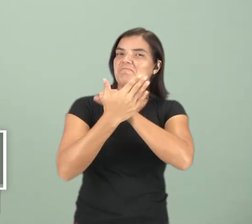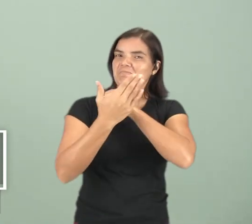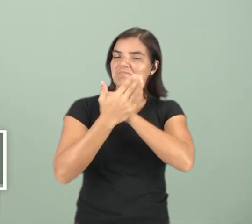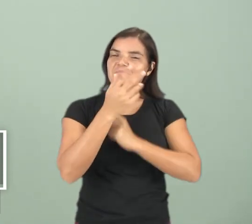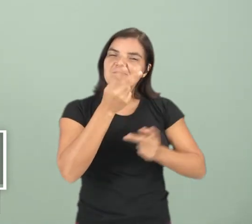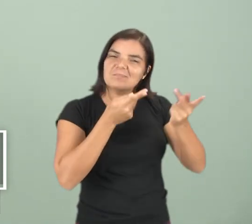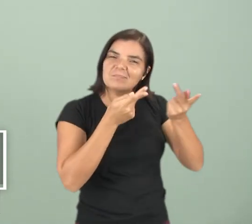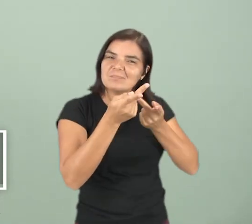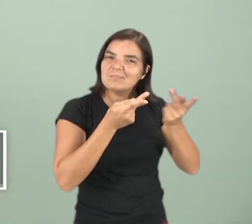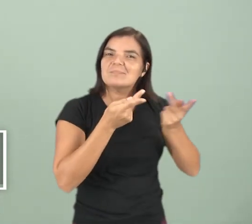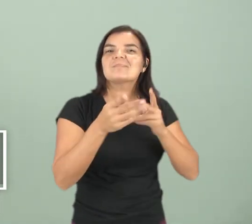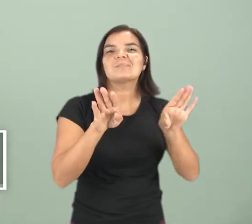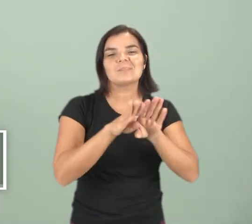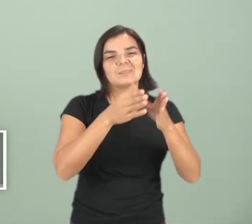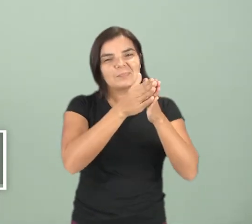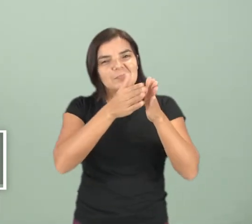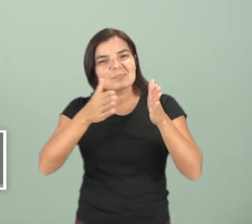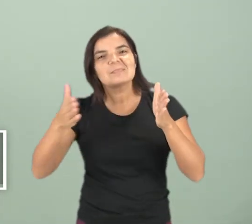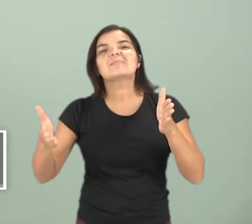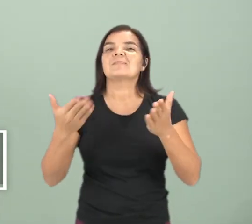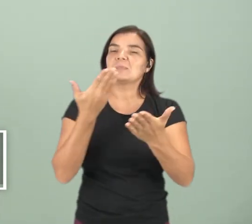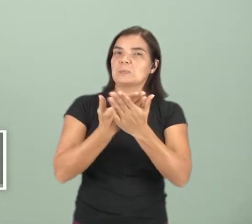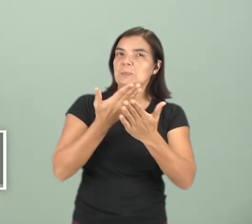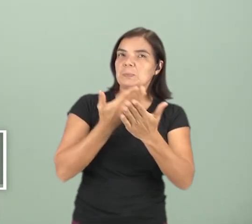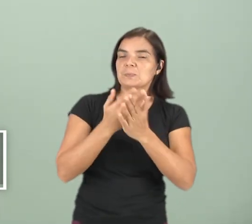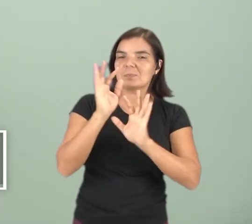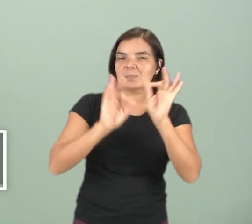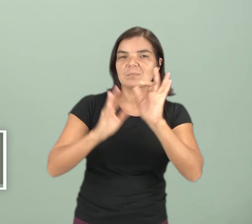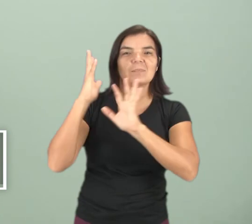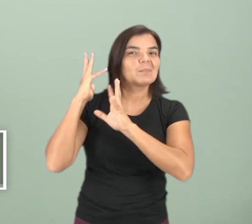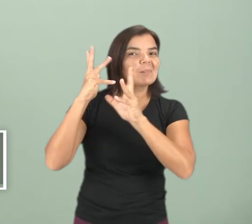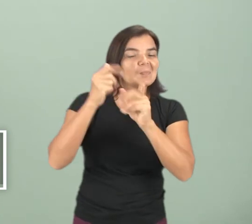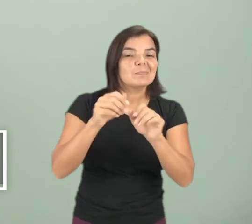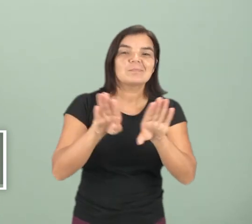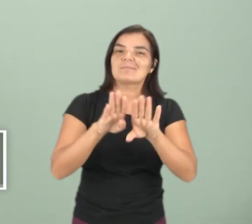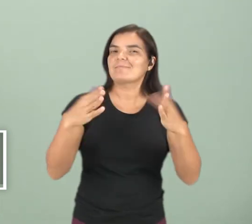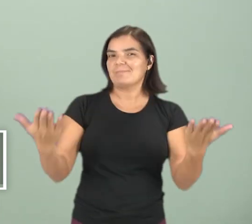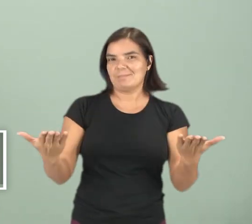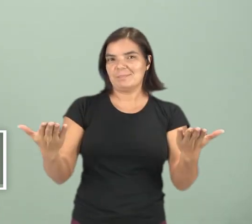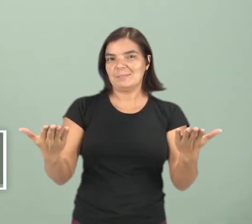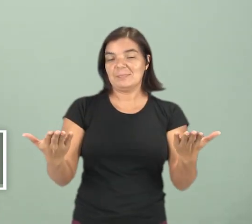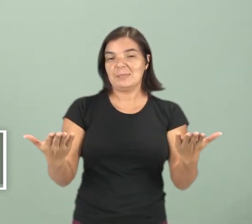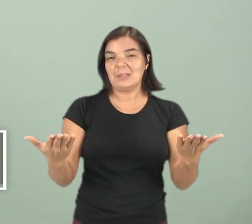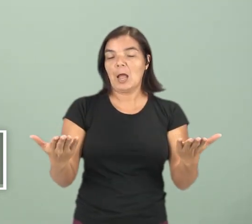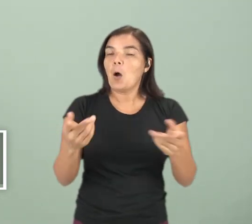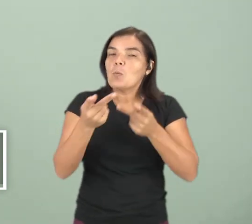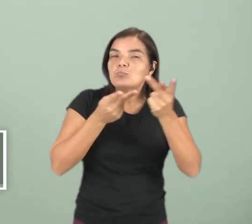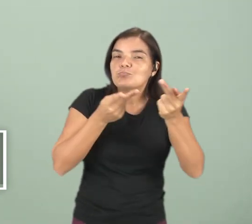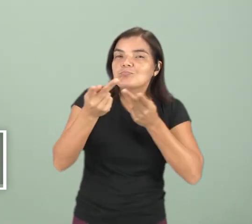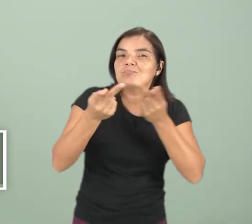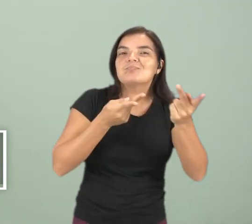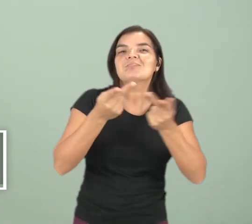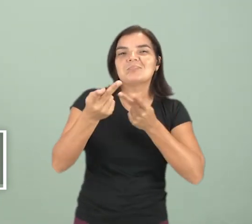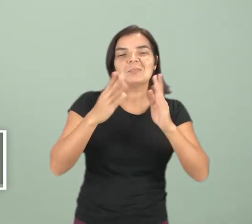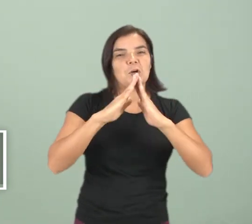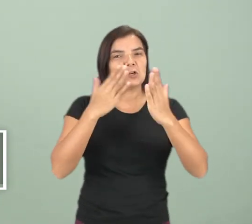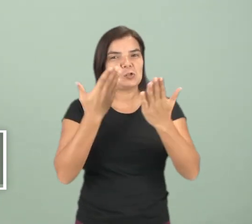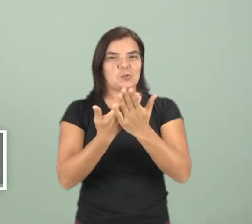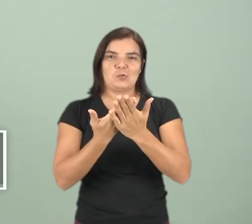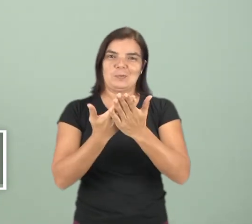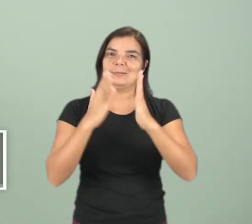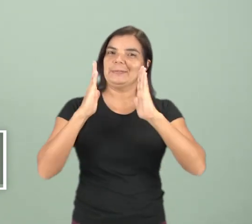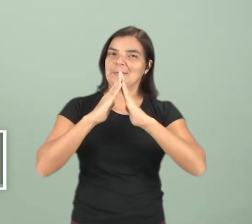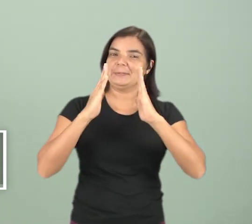na produção das sequências, de fazer as revisões, enfim, a esse grande projeto Escola em